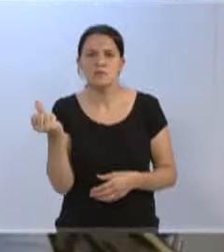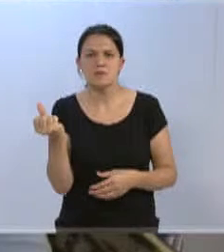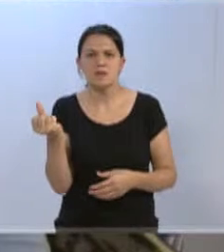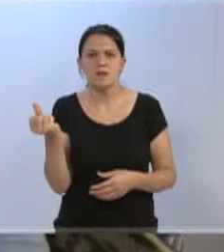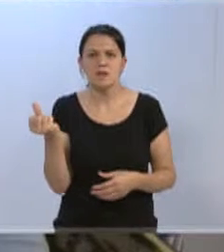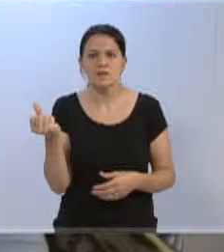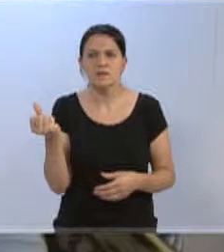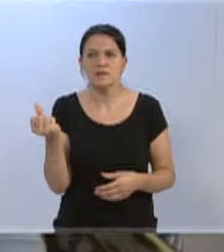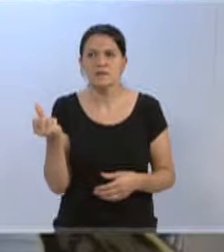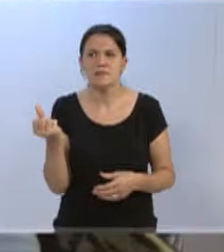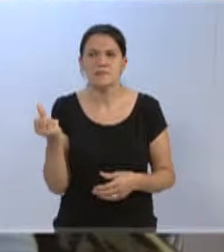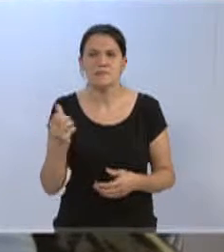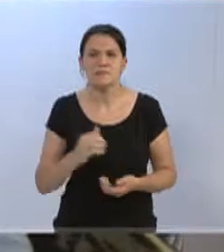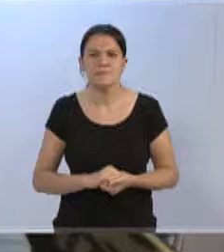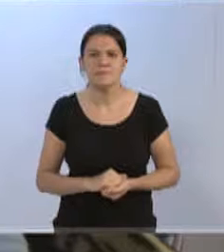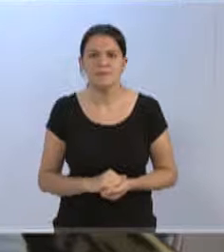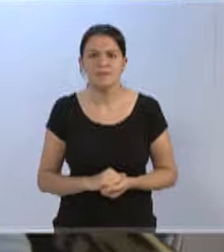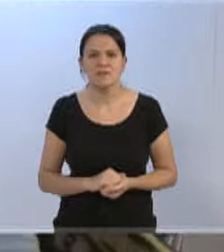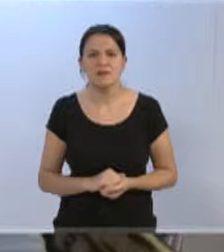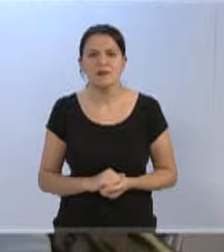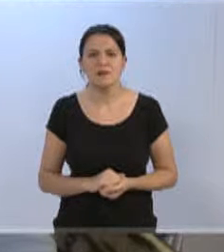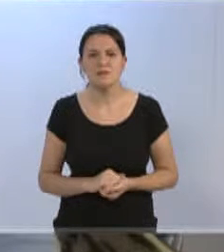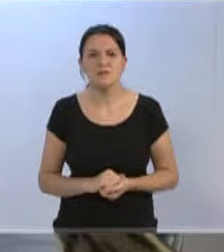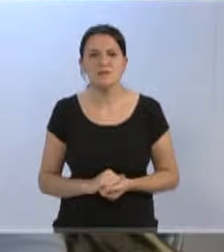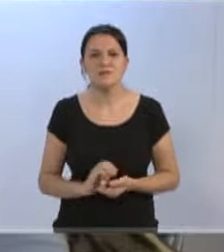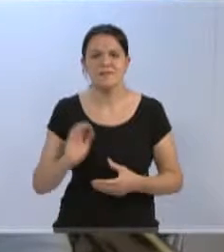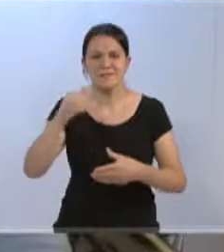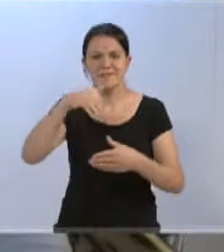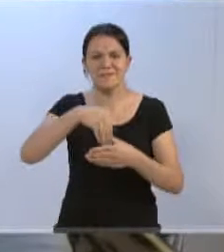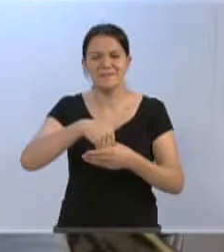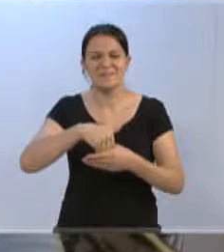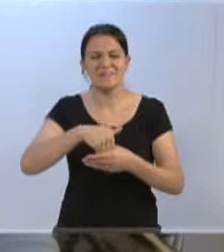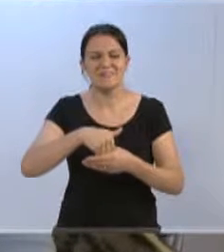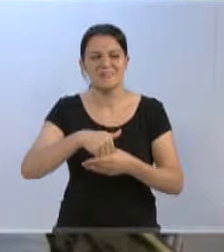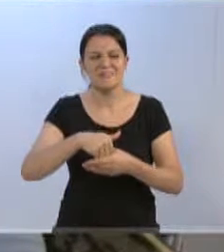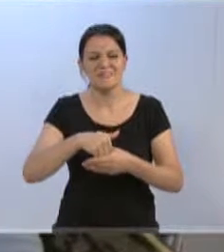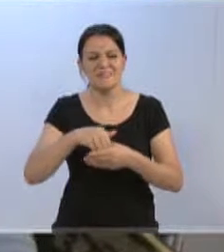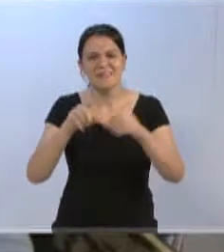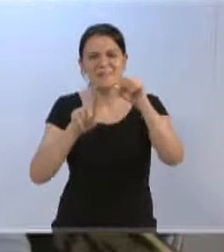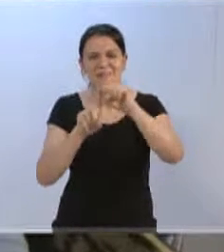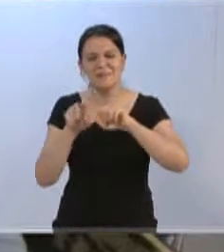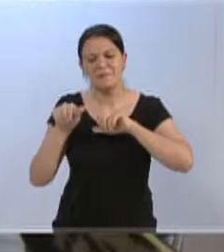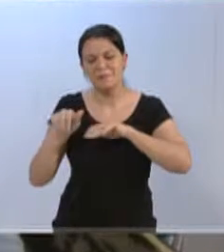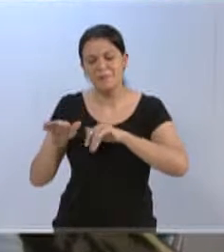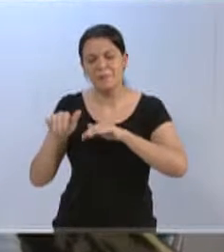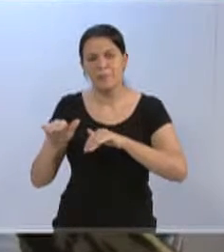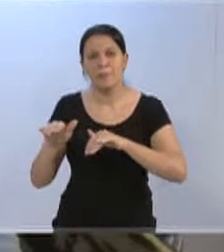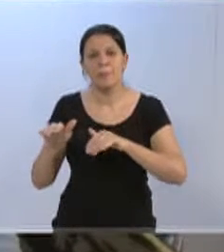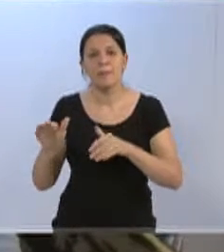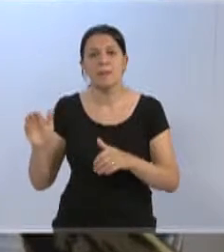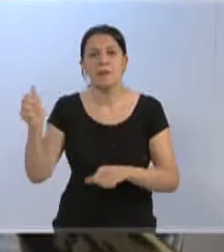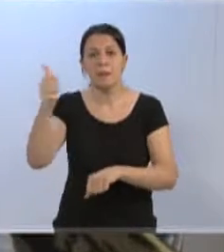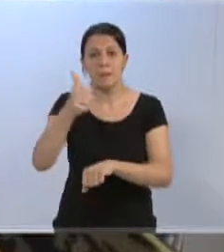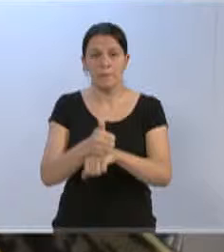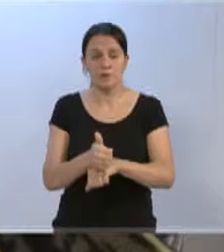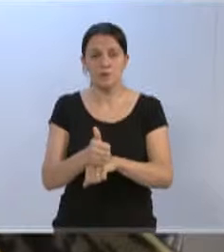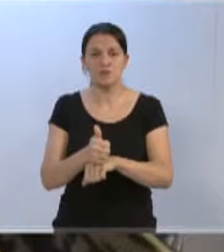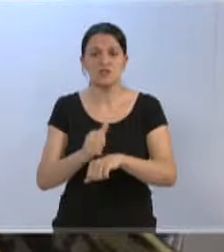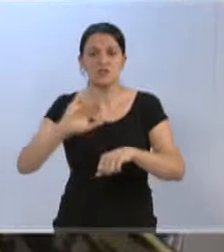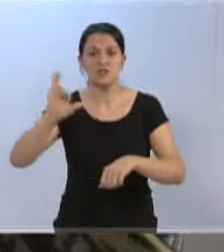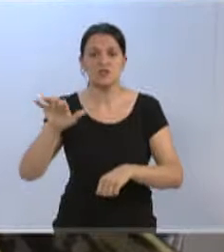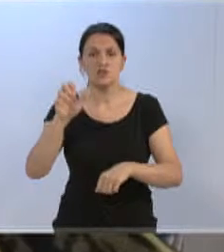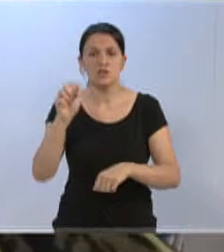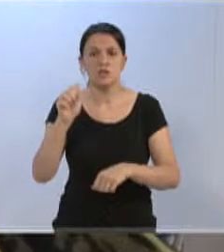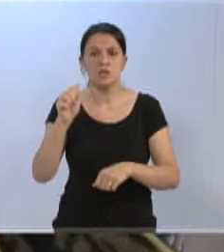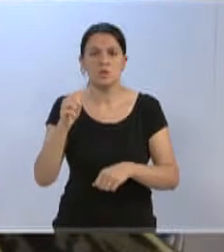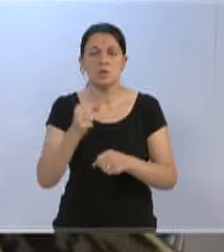forma, a eleição aconteceria, teoricamente, no mês de setembro desse ano, e a posse, então, em janeiro de 2020, dos